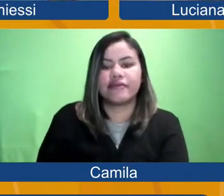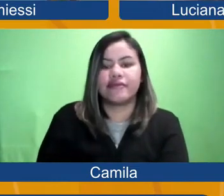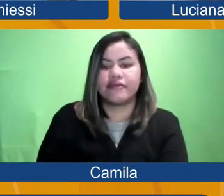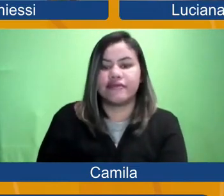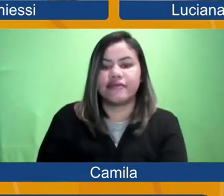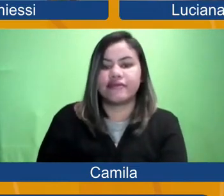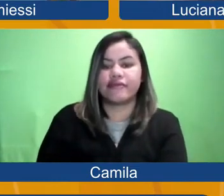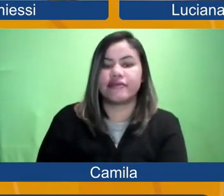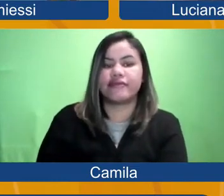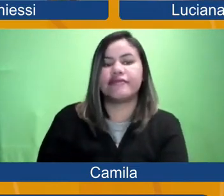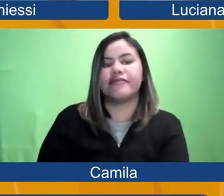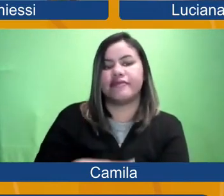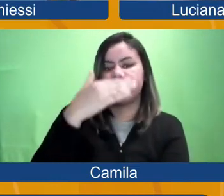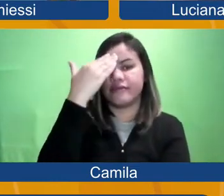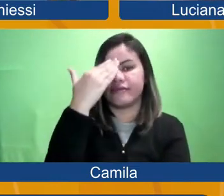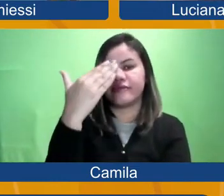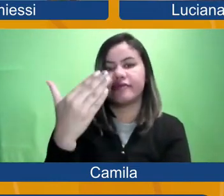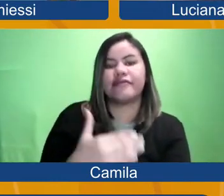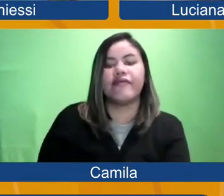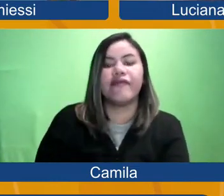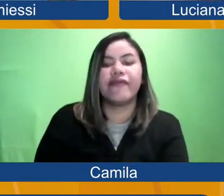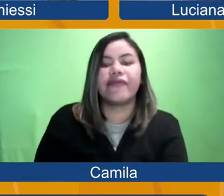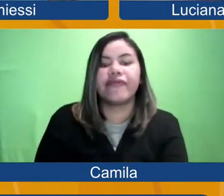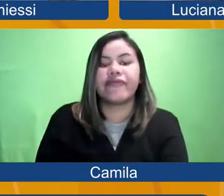Obrigado, Luciana. Rosângela, por favor.